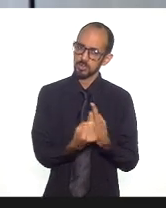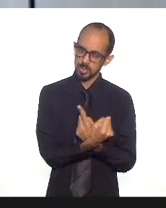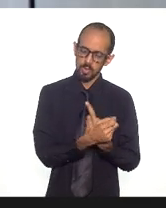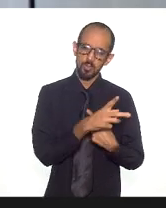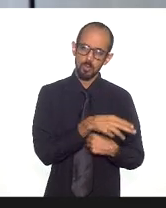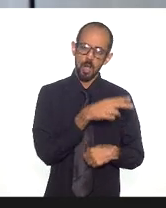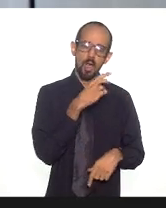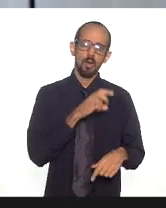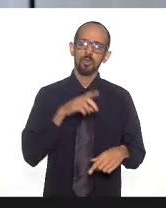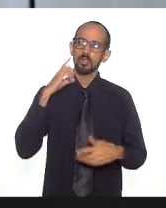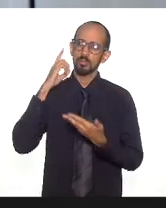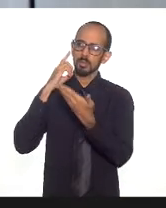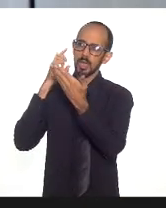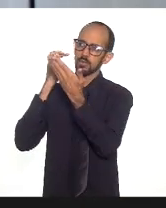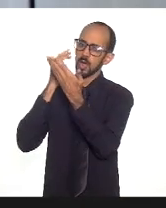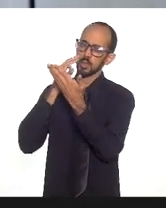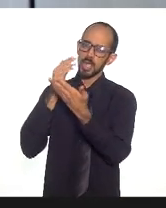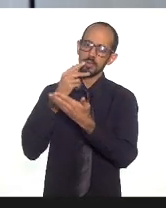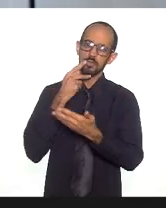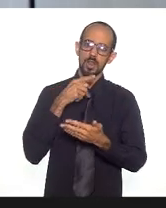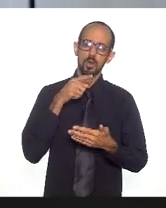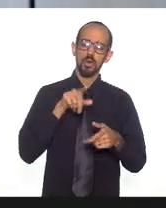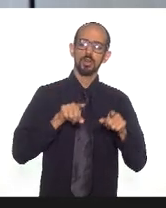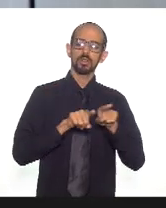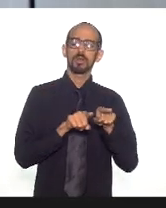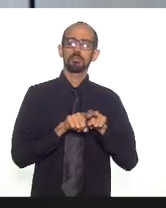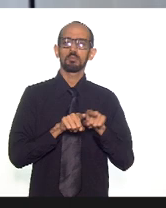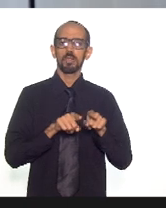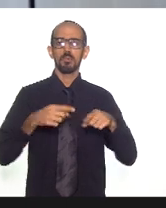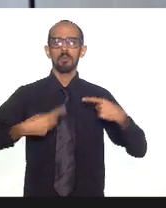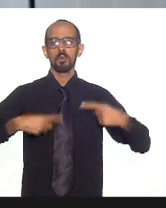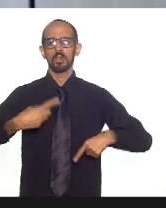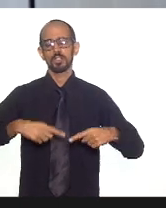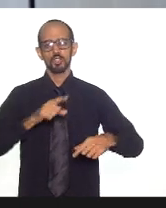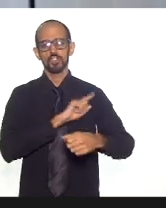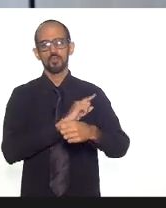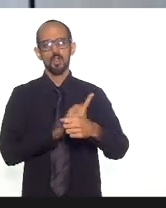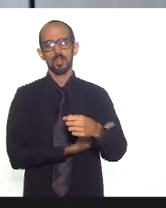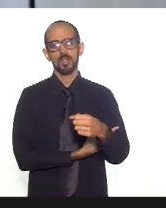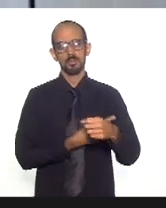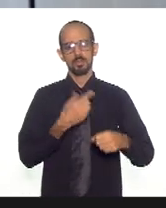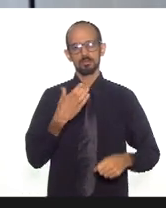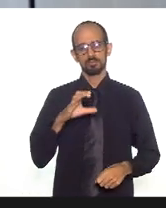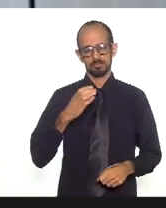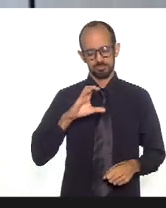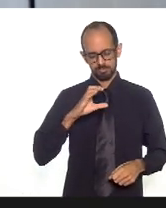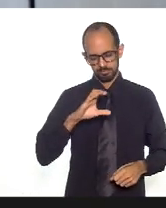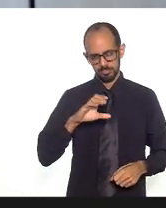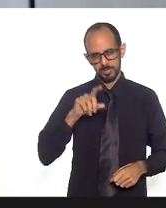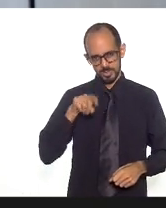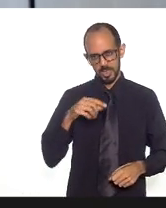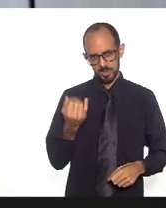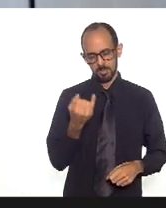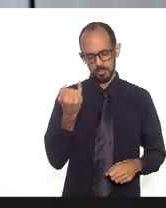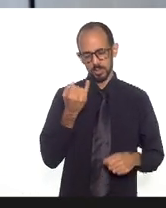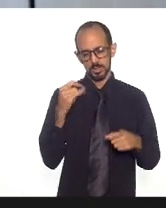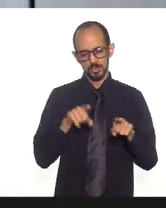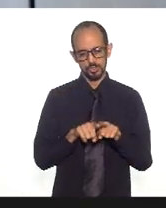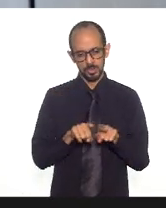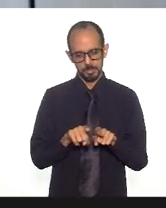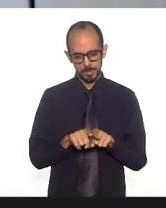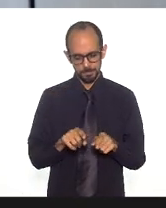Valdec, e também uma política de popularização científica, um museu que é de extrema relevância também.